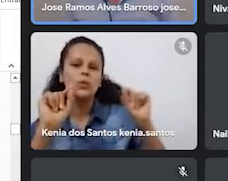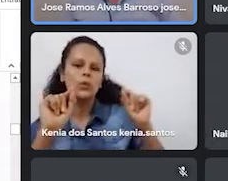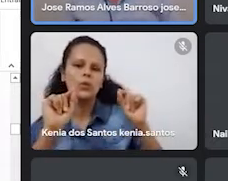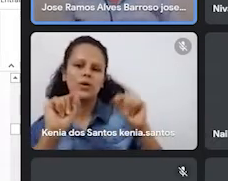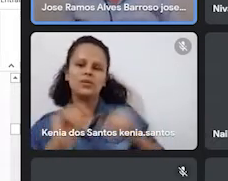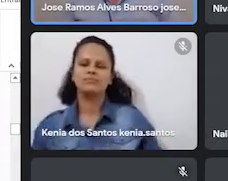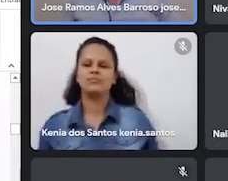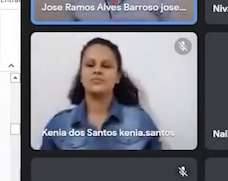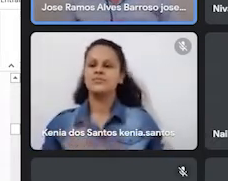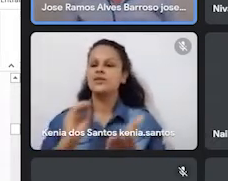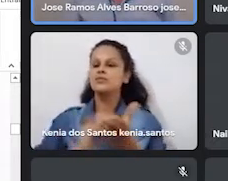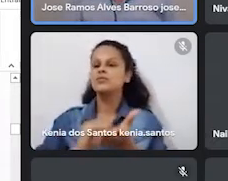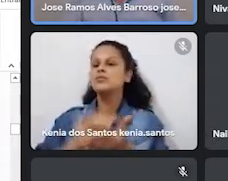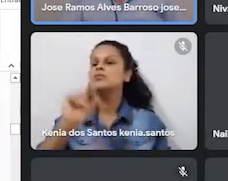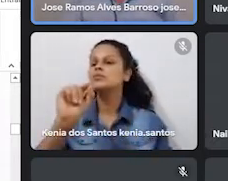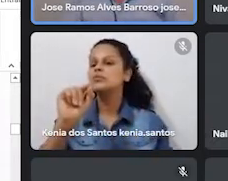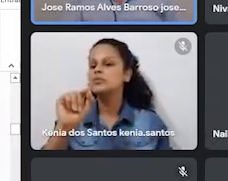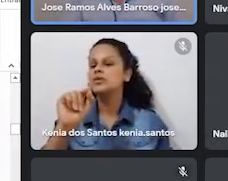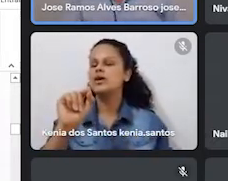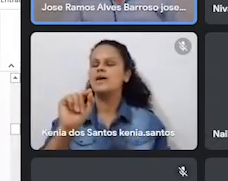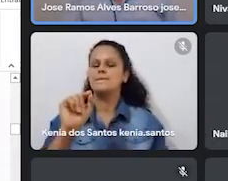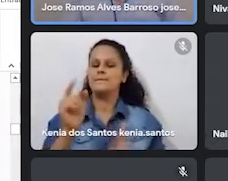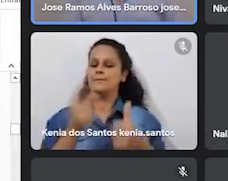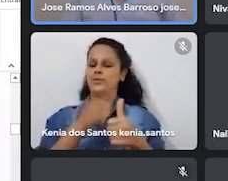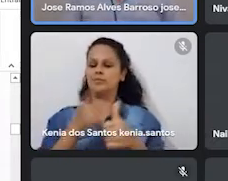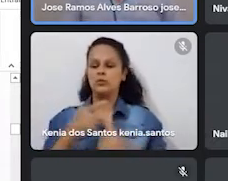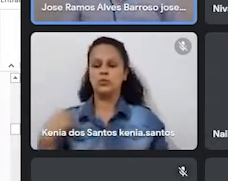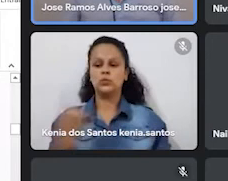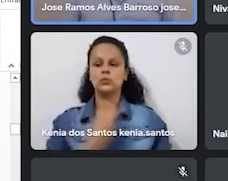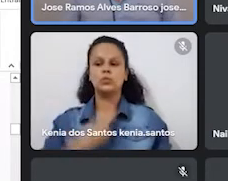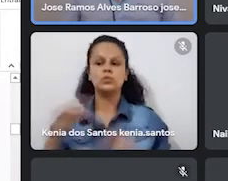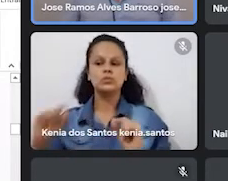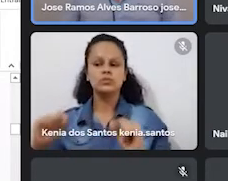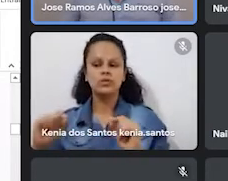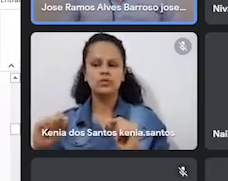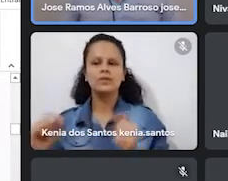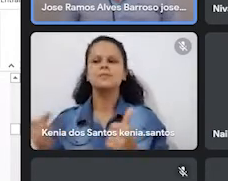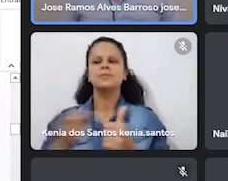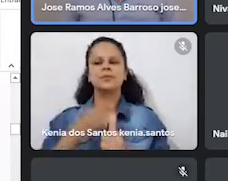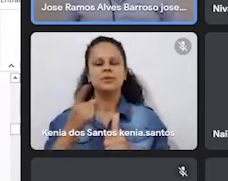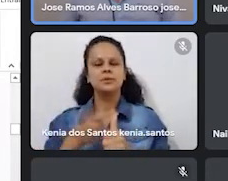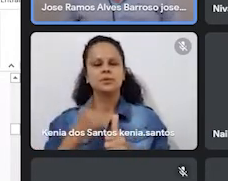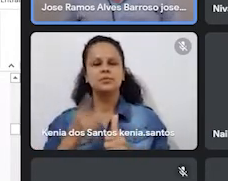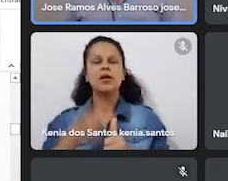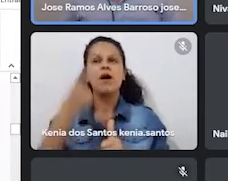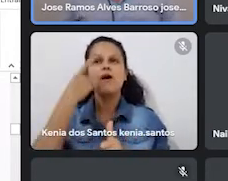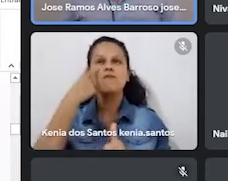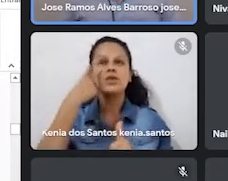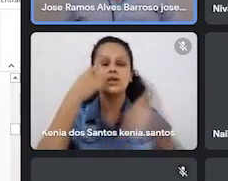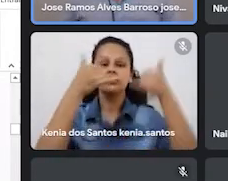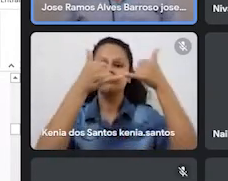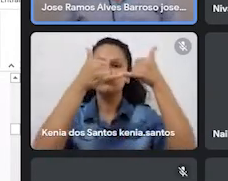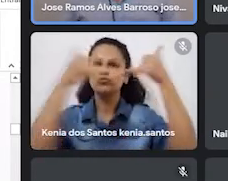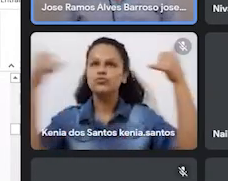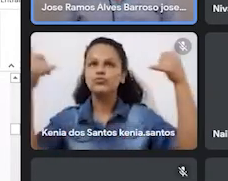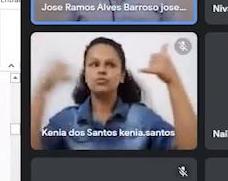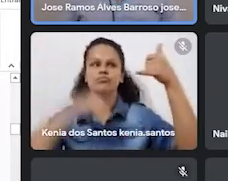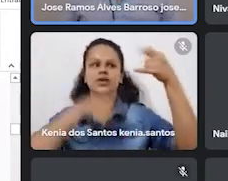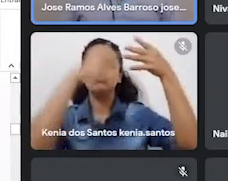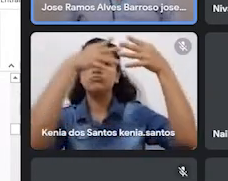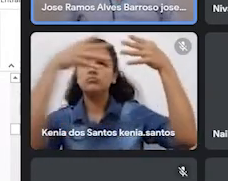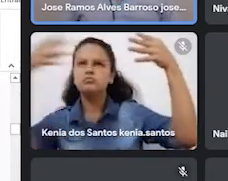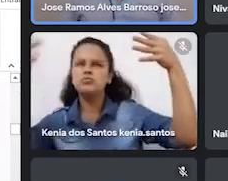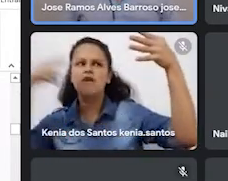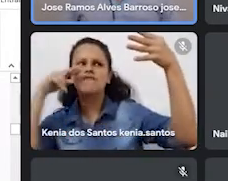Falta de chegar e falar assim, não, primeira coisa a fazer é o quê? Vamos correr o circuito, verificar se não existe nenhum